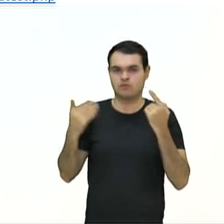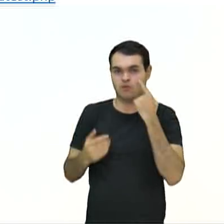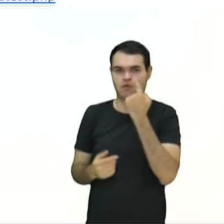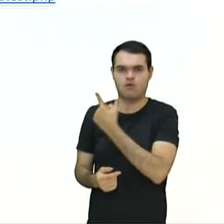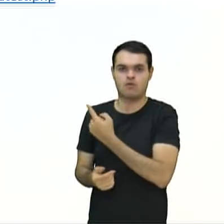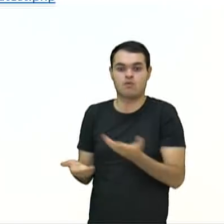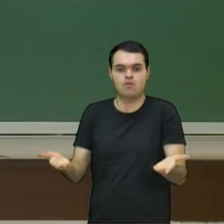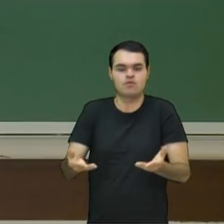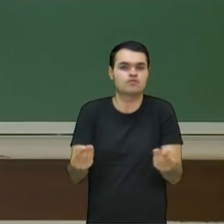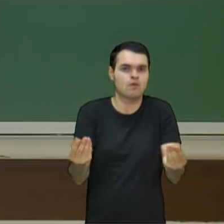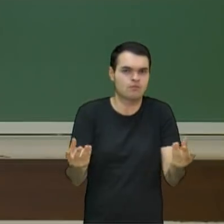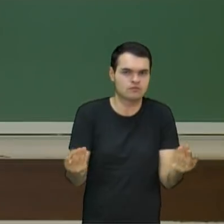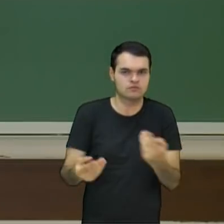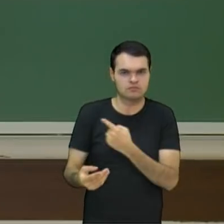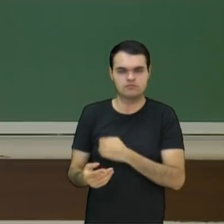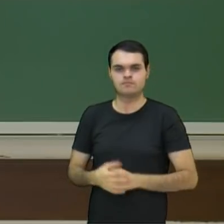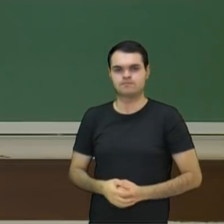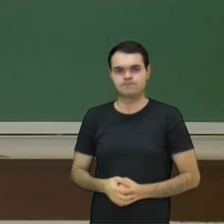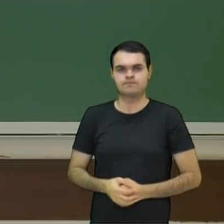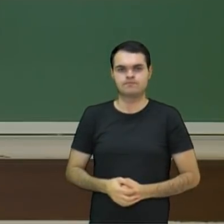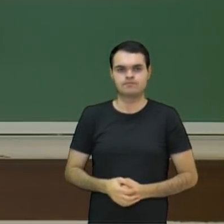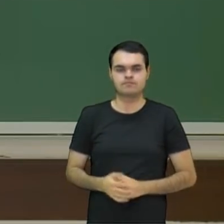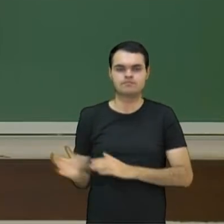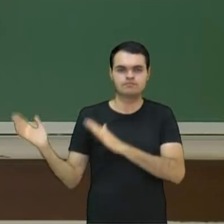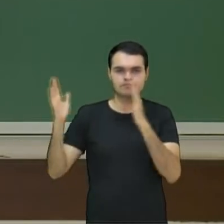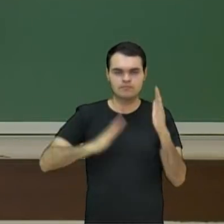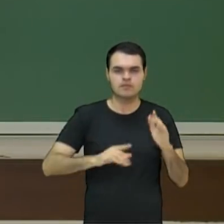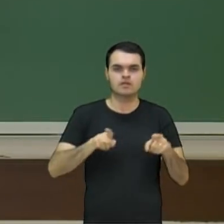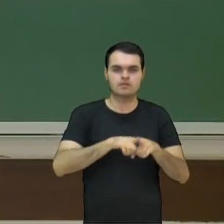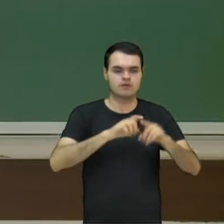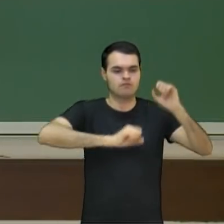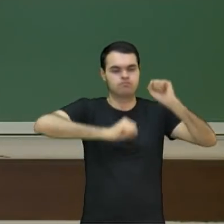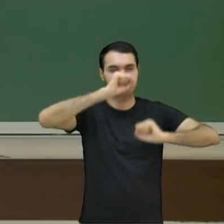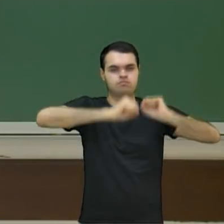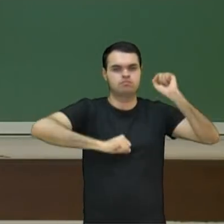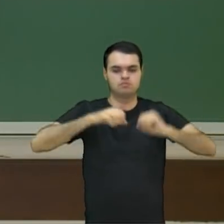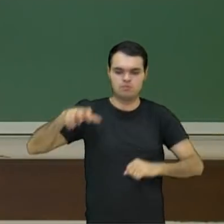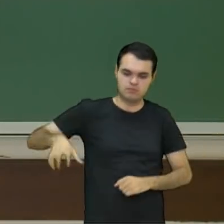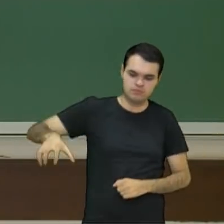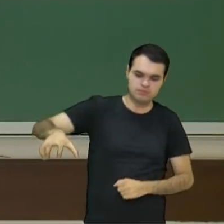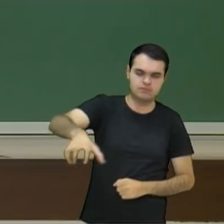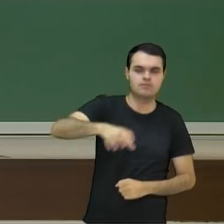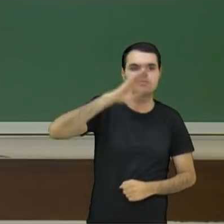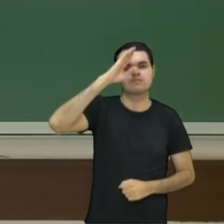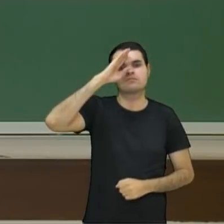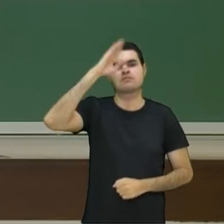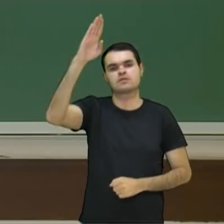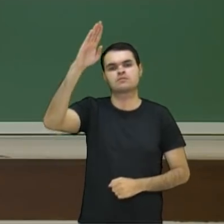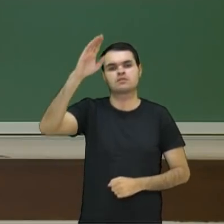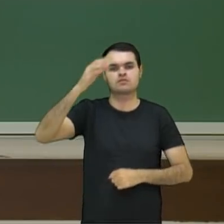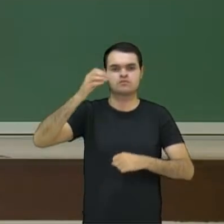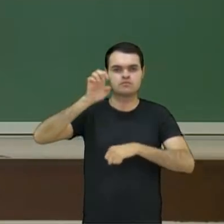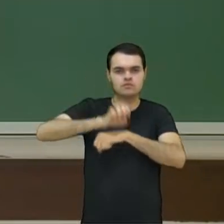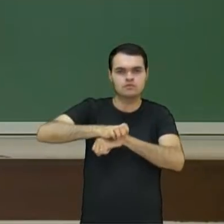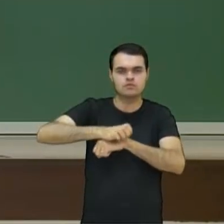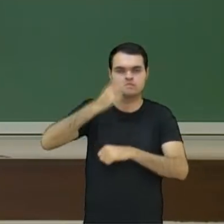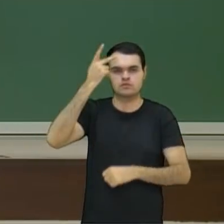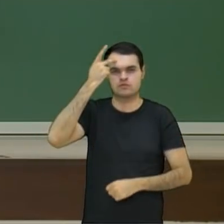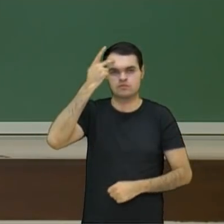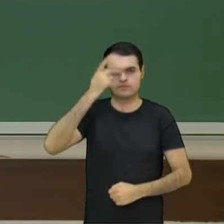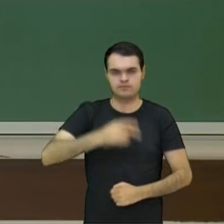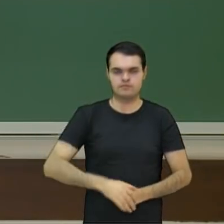de 1902, né? E aqui também uma imagem ali das fábricas que se instalaram, principalmente no estado de São Paulo, tá?